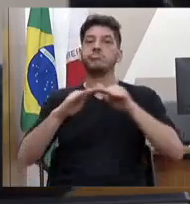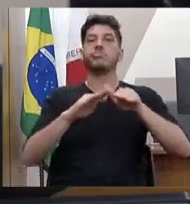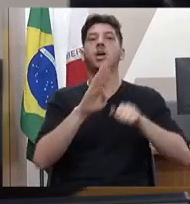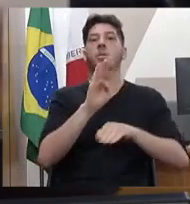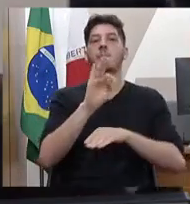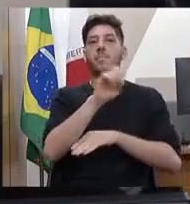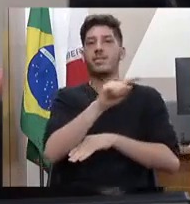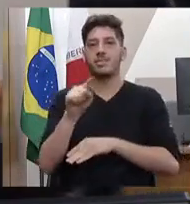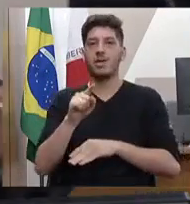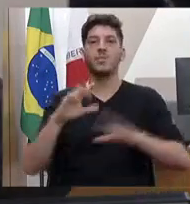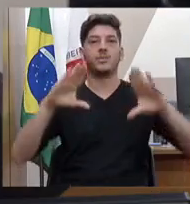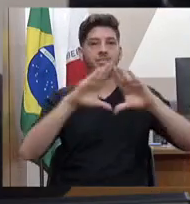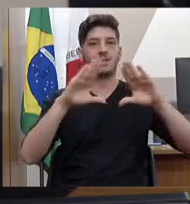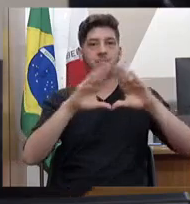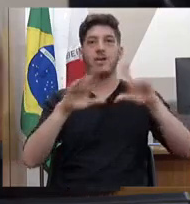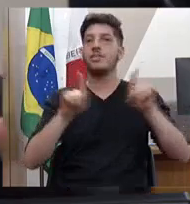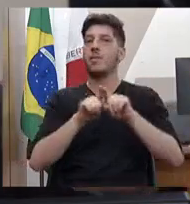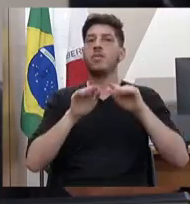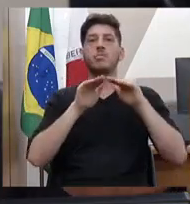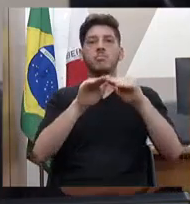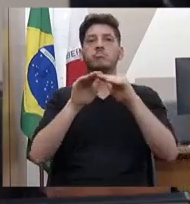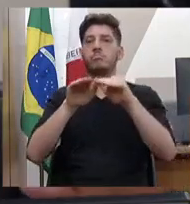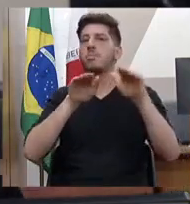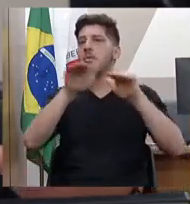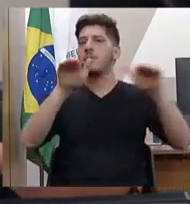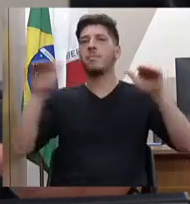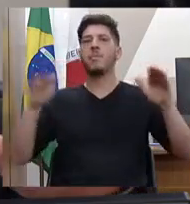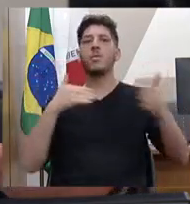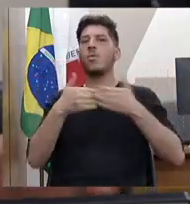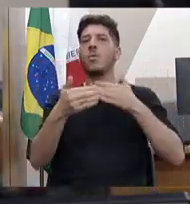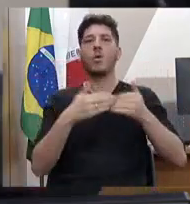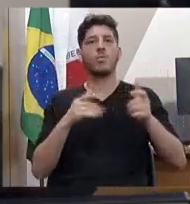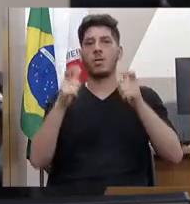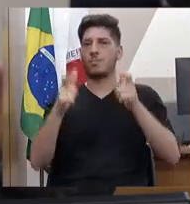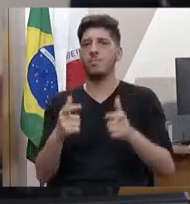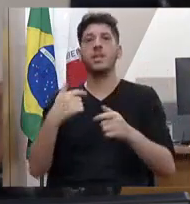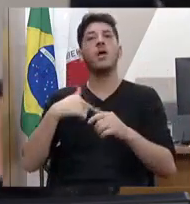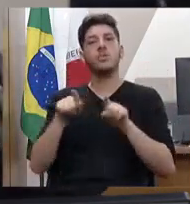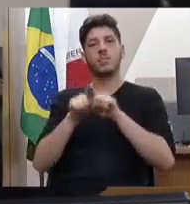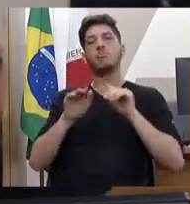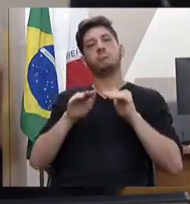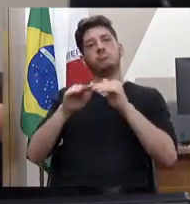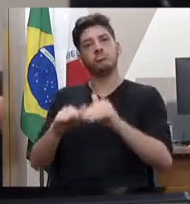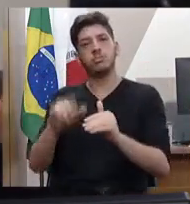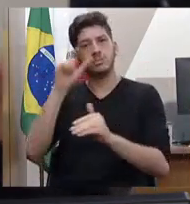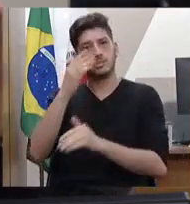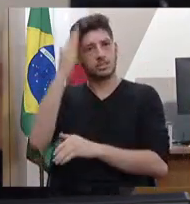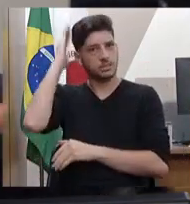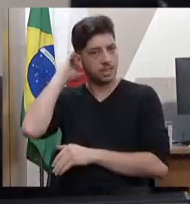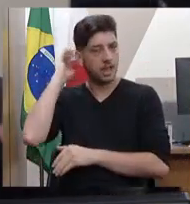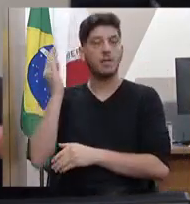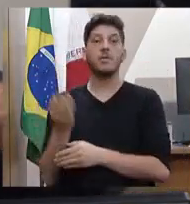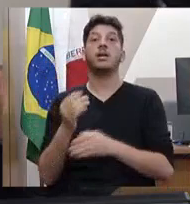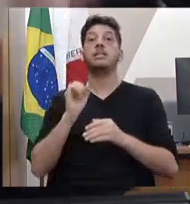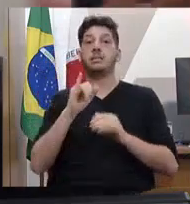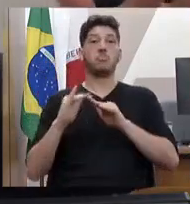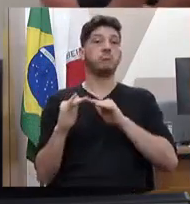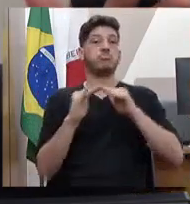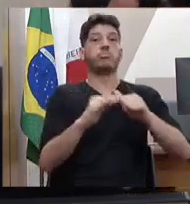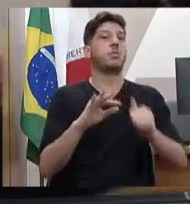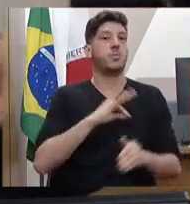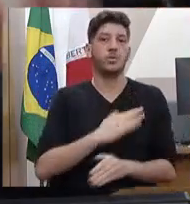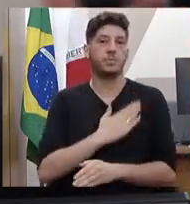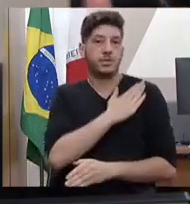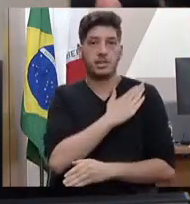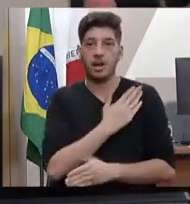legislativo e vou bater na porta de todo mundo não tem um problema procurar o governo Zema e tentar mobilizar vou ter que mobilizar a polícia militar para me ajudar